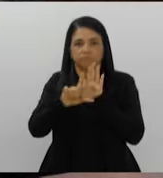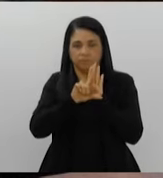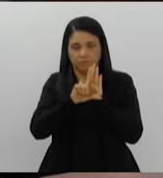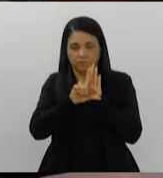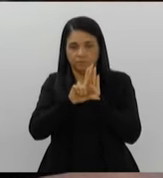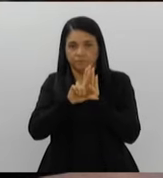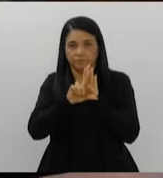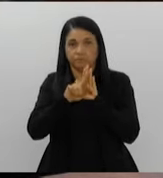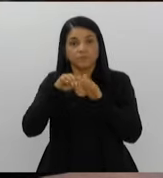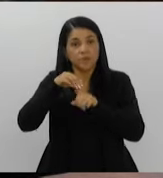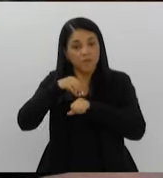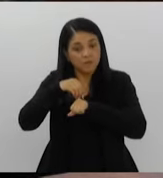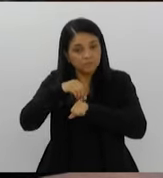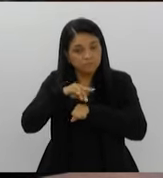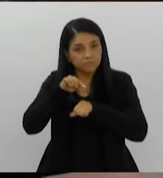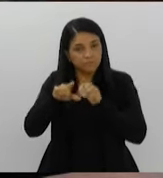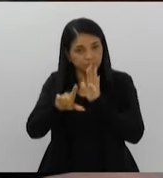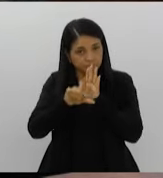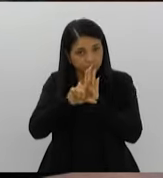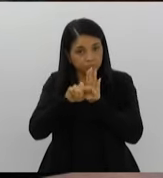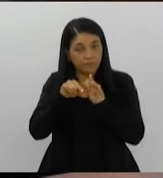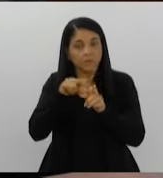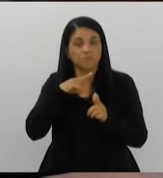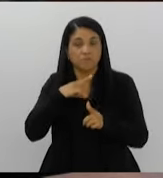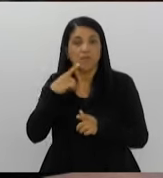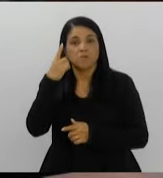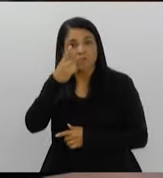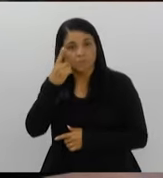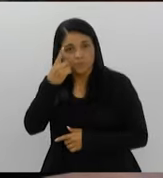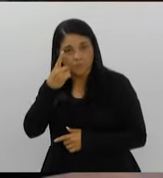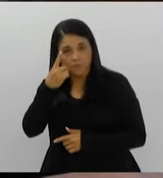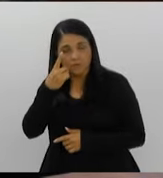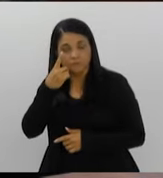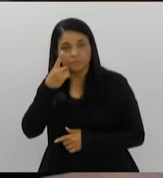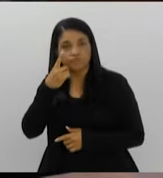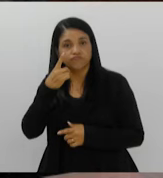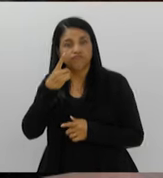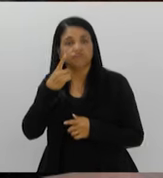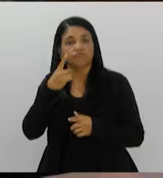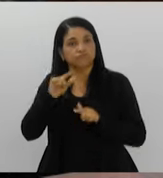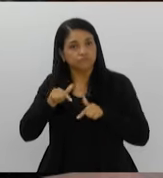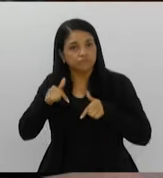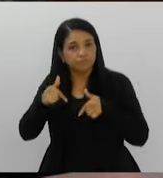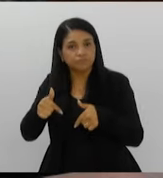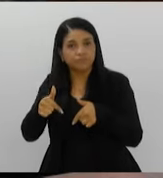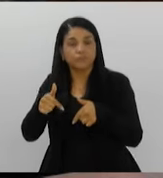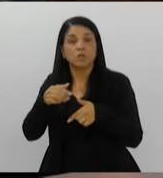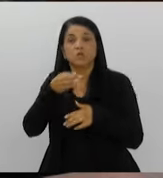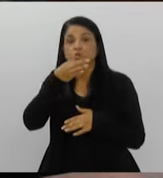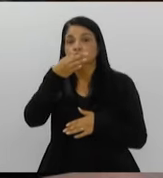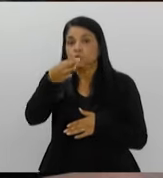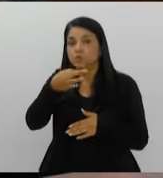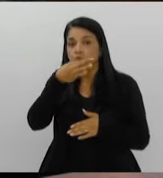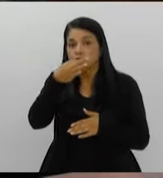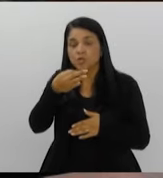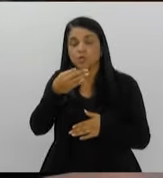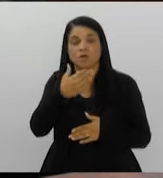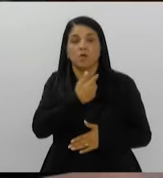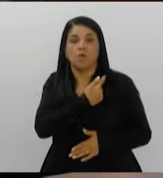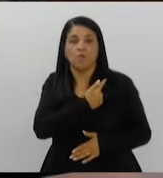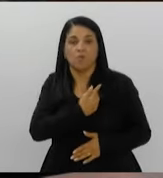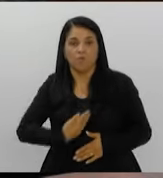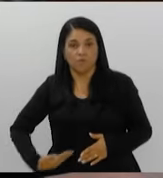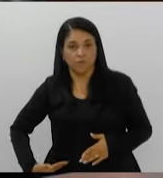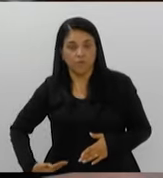Indicação legislativa é um instrumento que o parlamentar tem no exercício do seu mandato, no sentido de sugerir algo ao governo do estado, ao chefe do